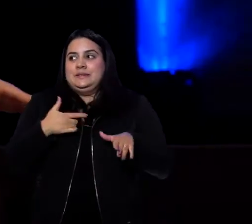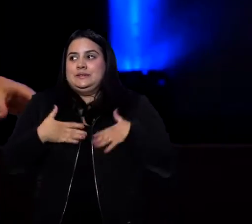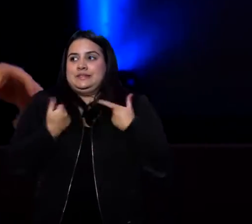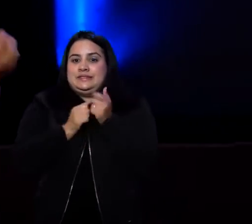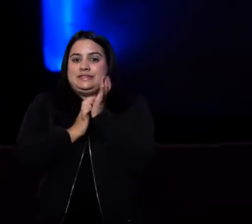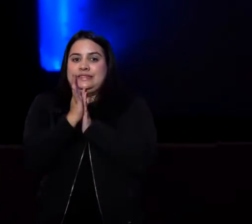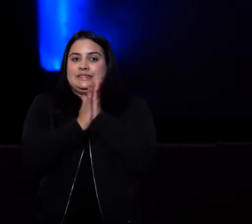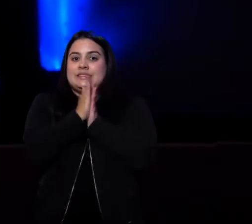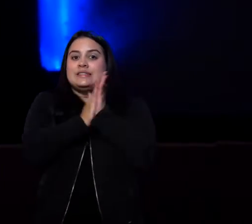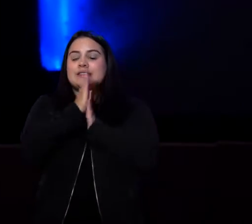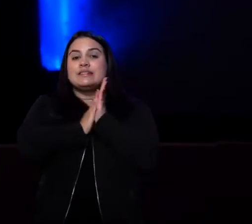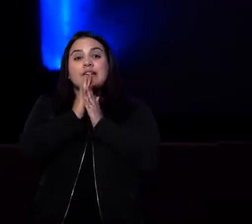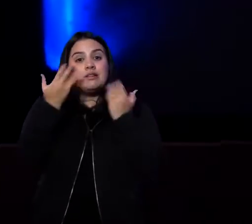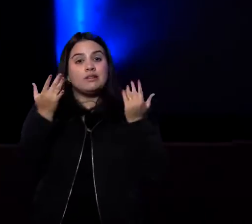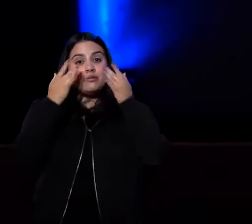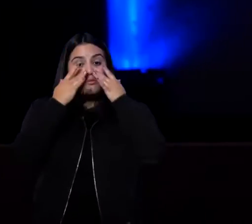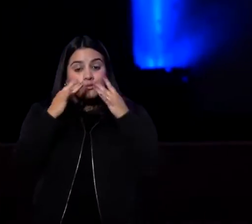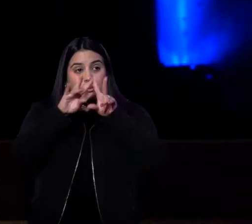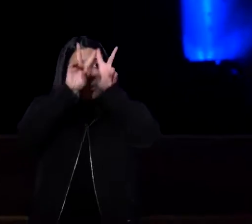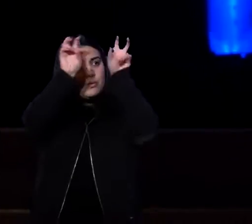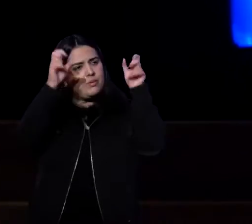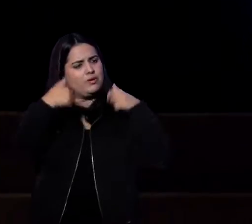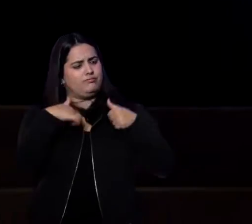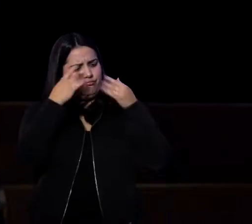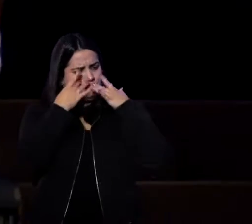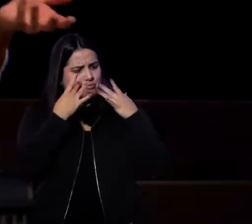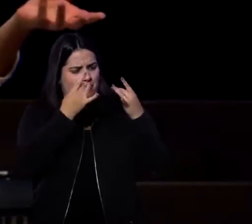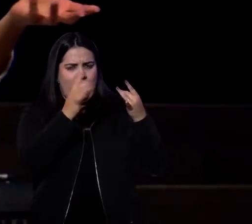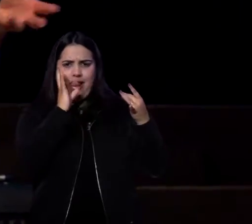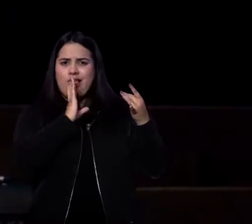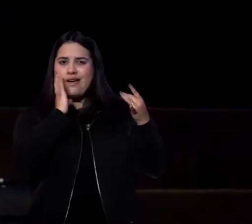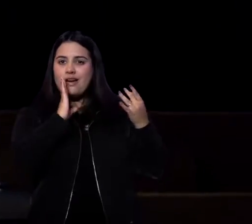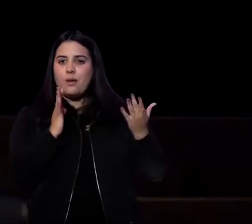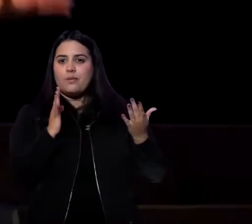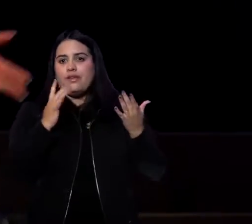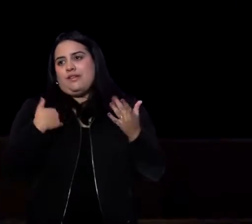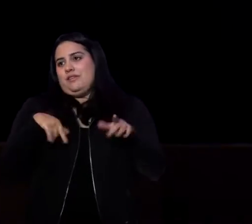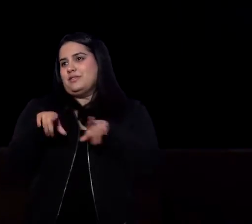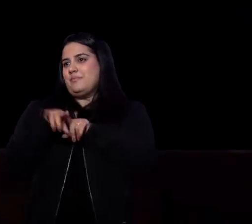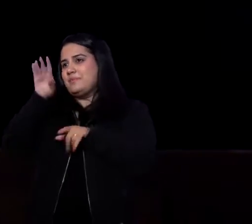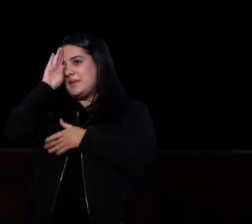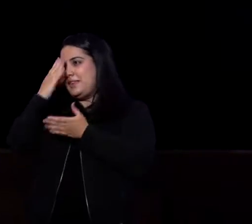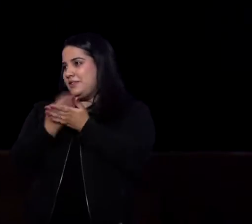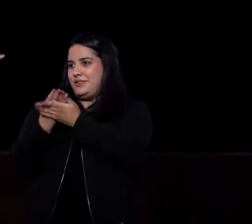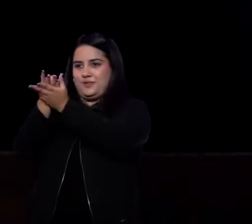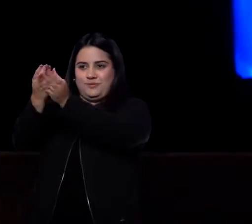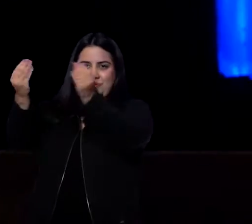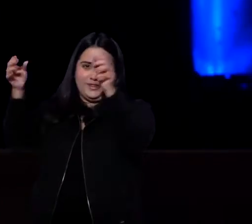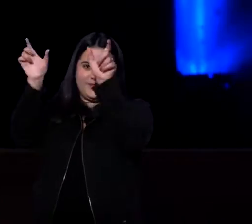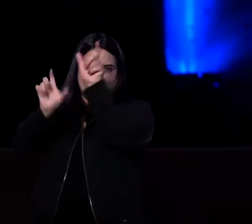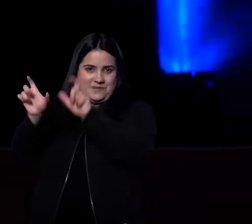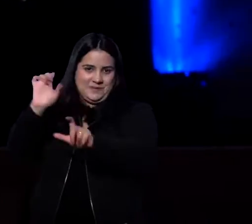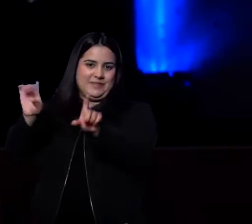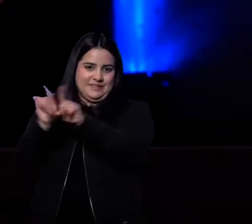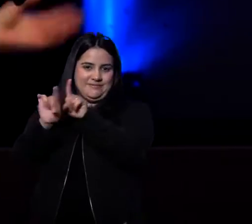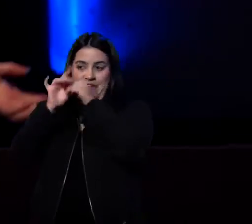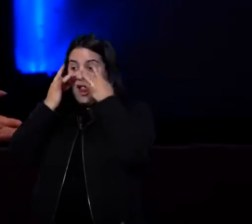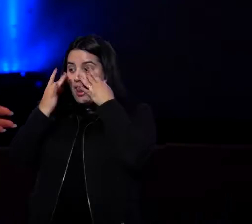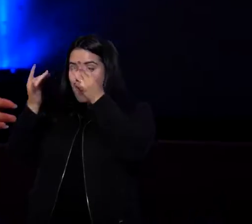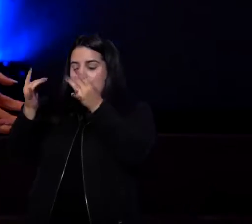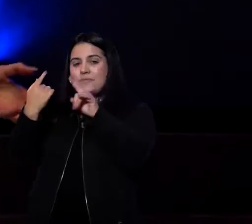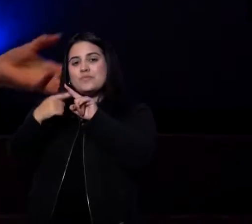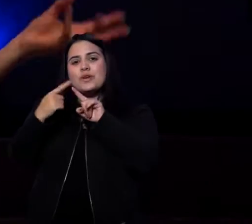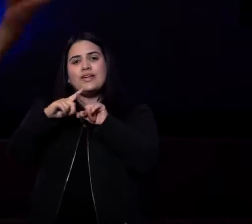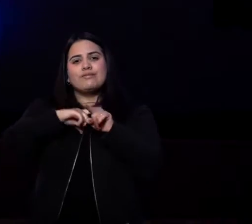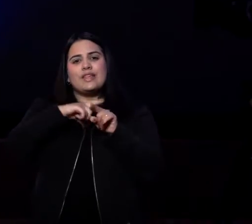tema que tem chamado muito a minha atenção. Eu acredito que tem chamado a atenção de muitas pessoas, porque existem várias